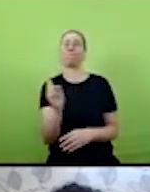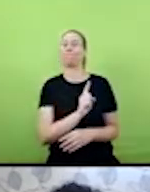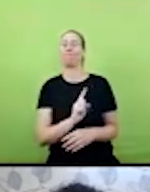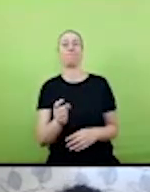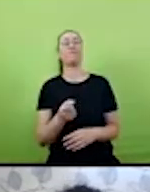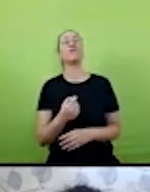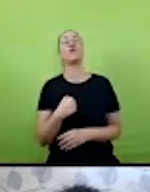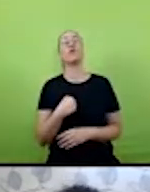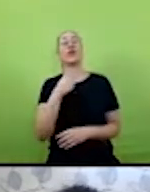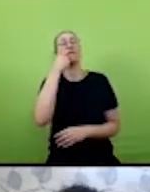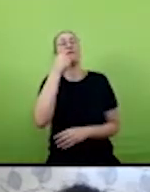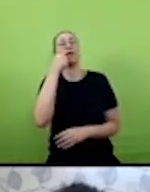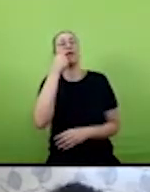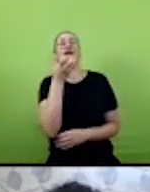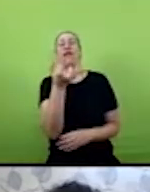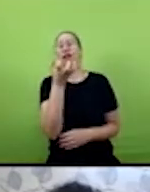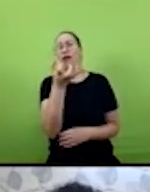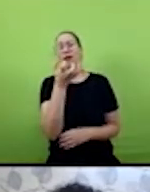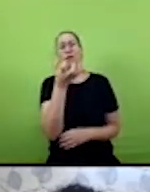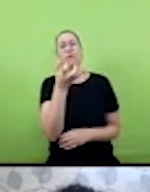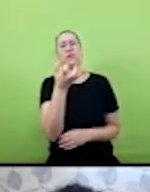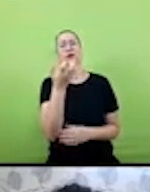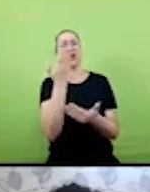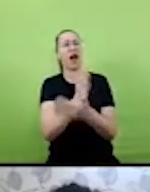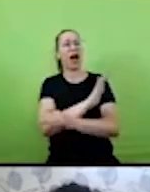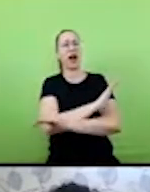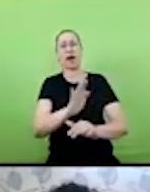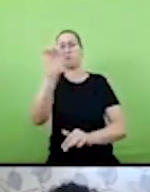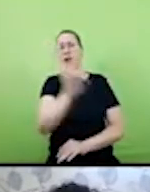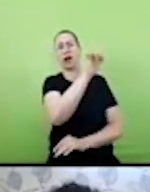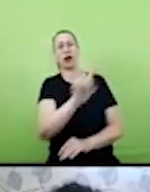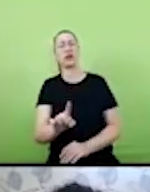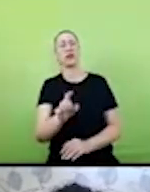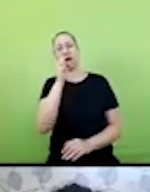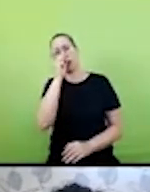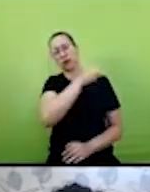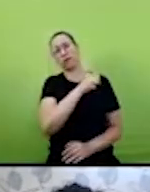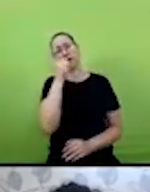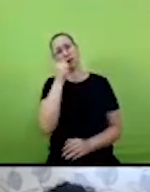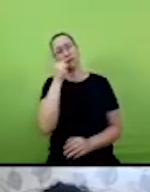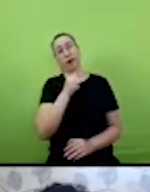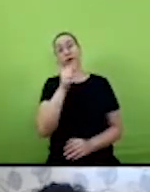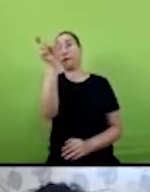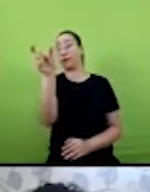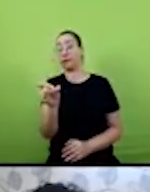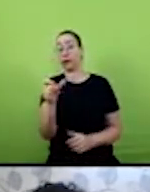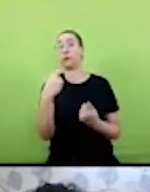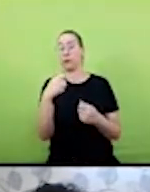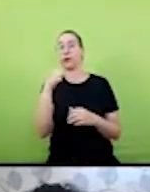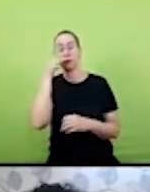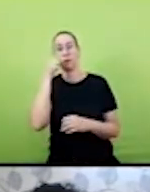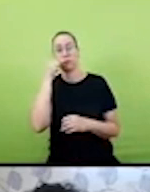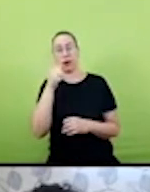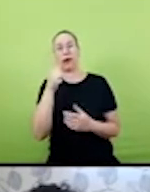gente quer é eliminar essa forma de violência dessas relações, né. Então, a vítima tem que ser mulher, o homem que sofrer